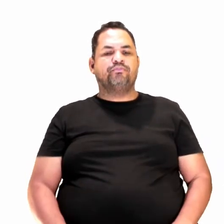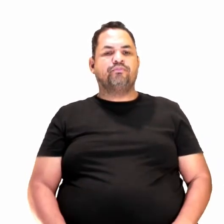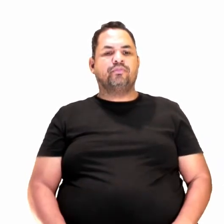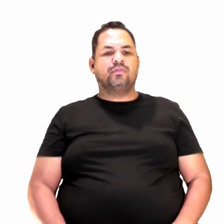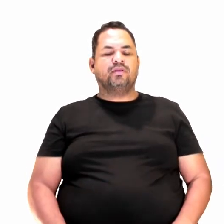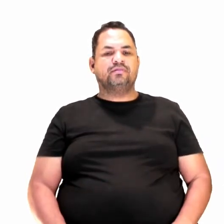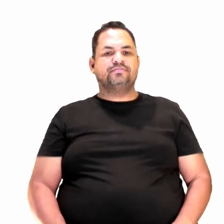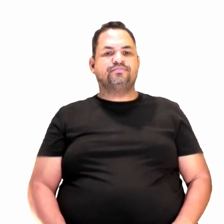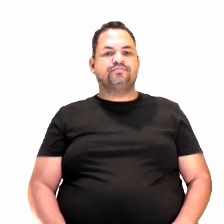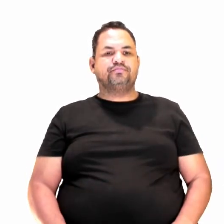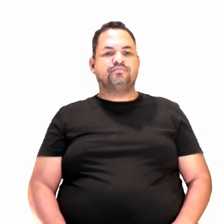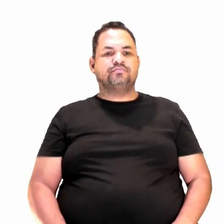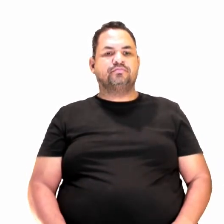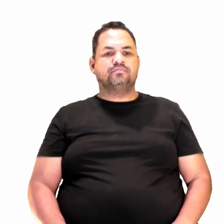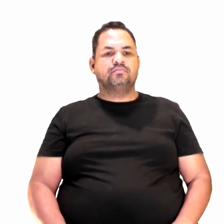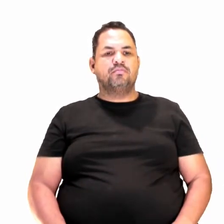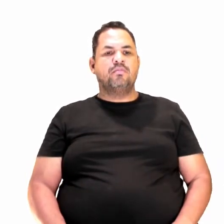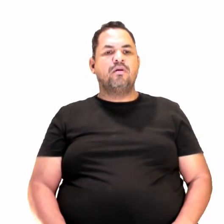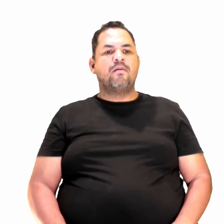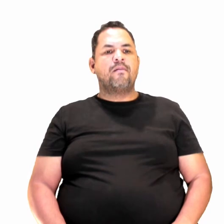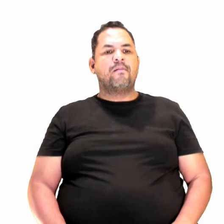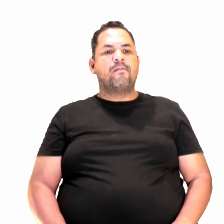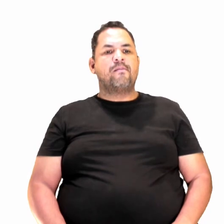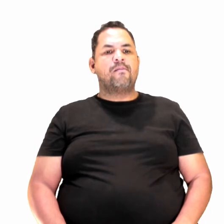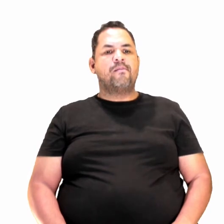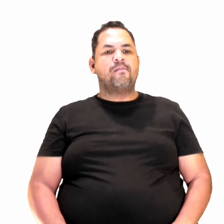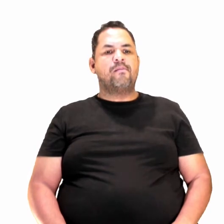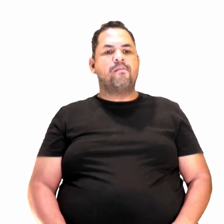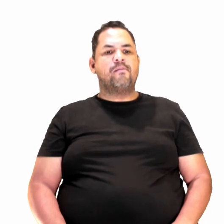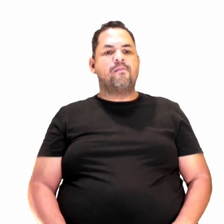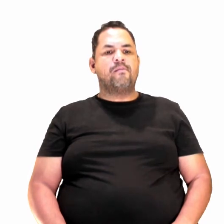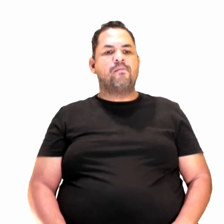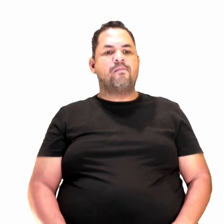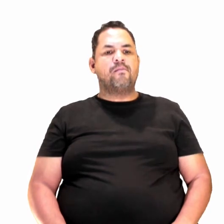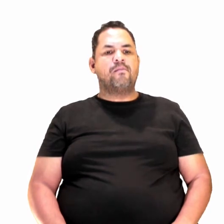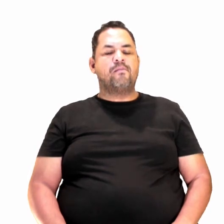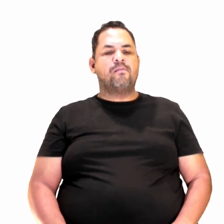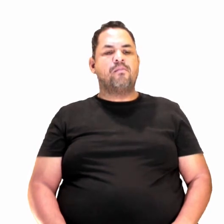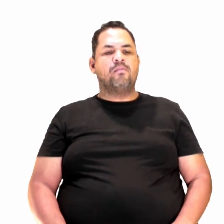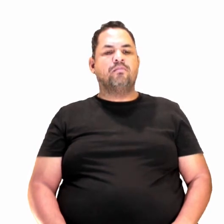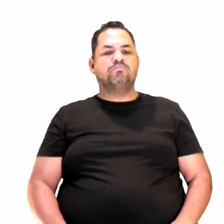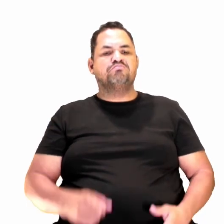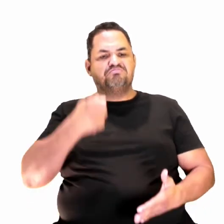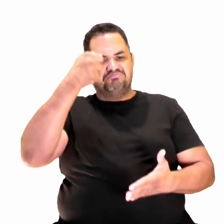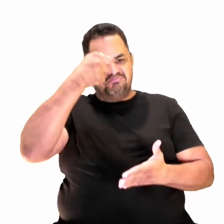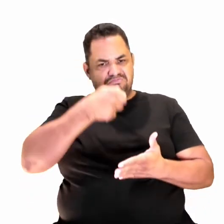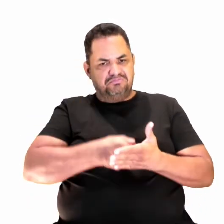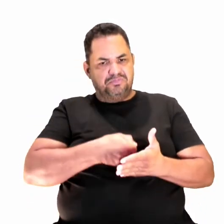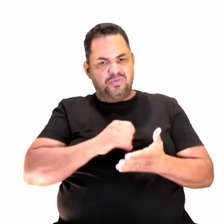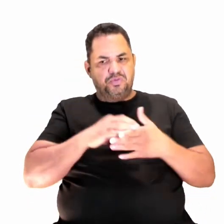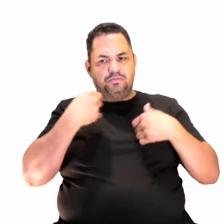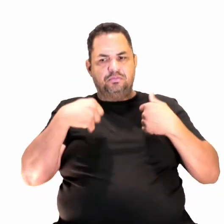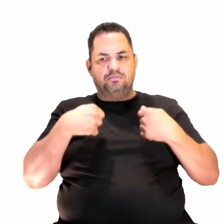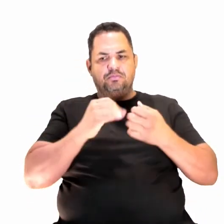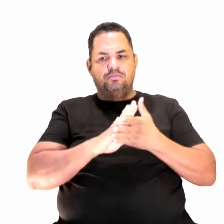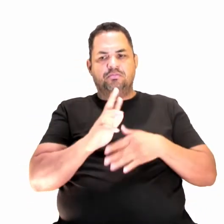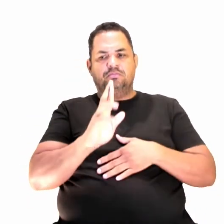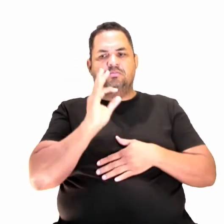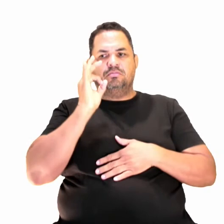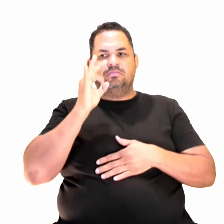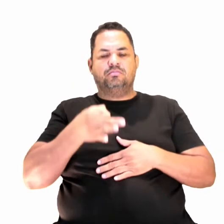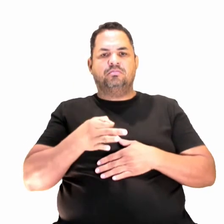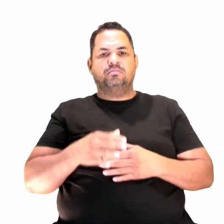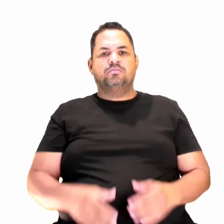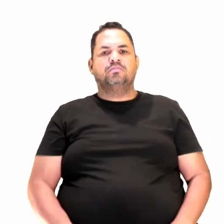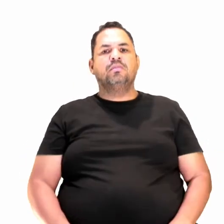já tira a proibição. Então ficou o quê? Ficou obrigação ou necessidade como resposta correta. Não